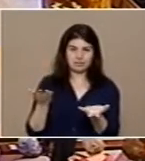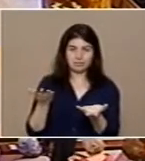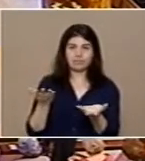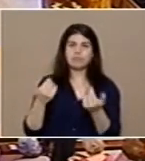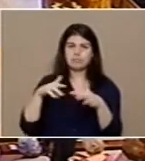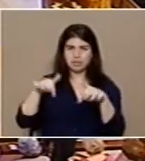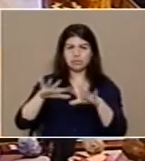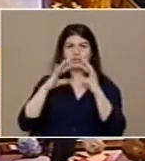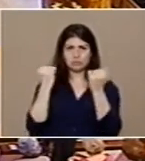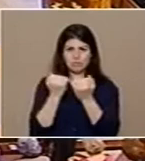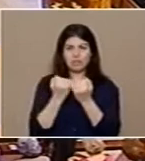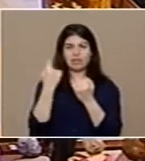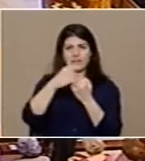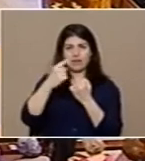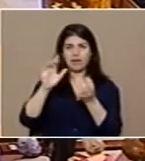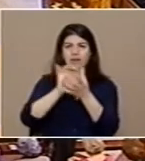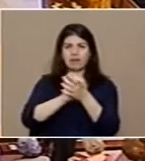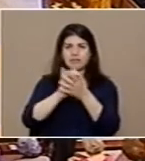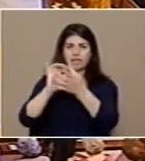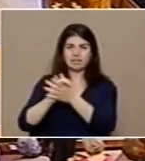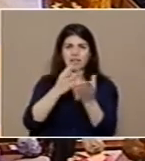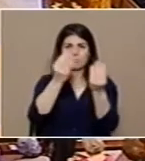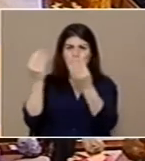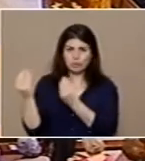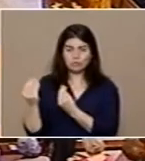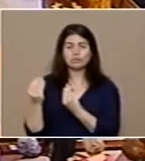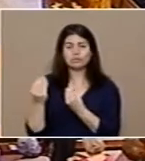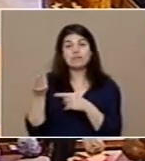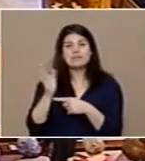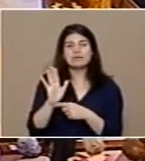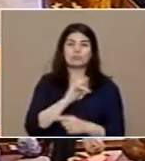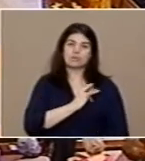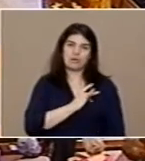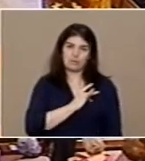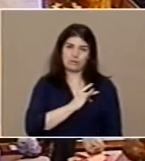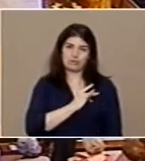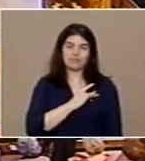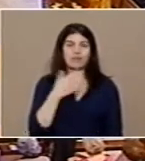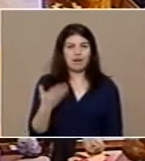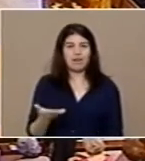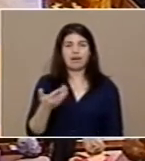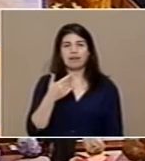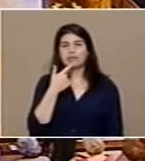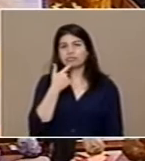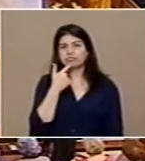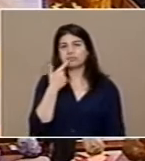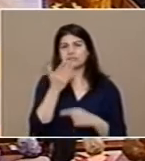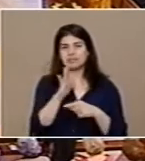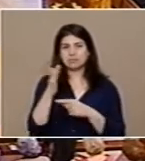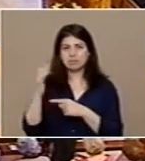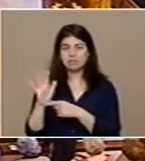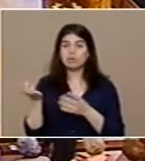do amor que Cristo tem para si para com a sua igreja temos tantos exemplos de casais E